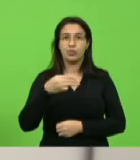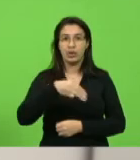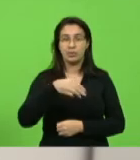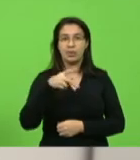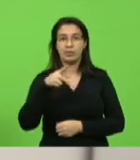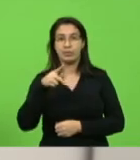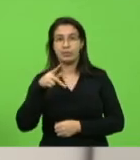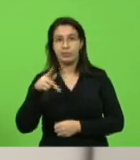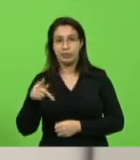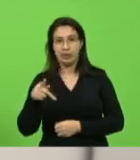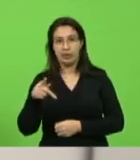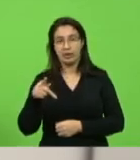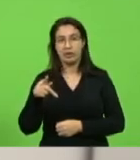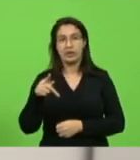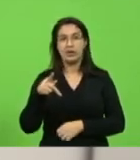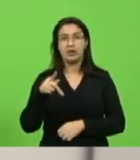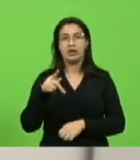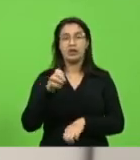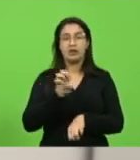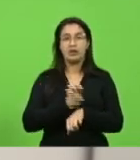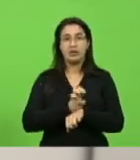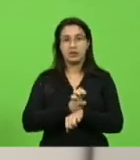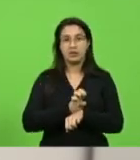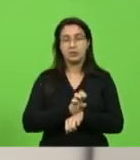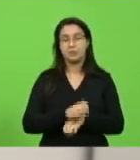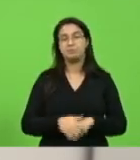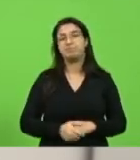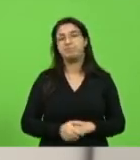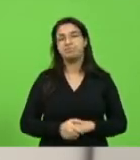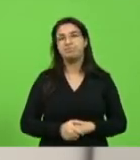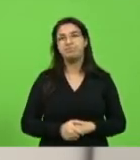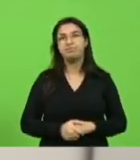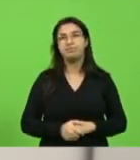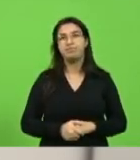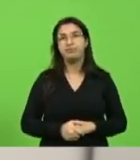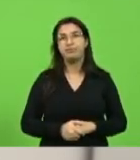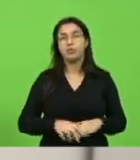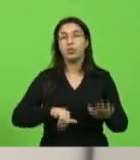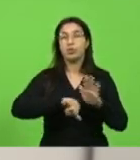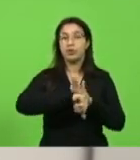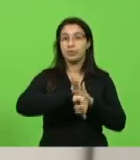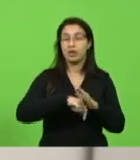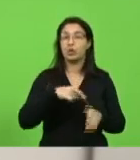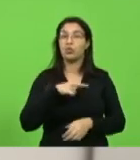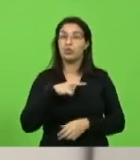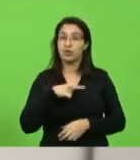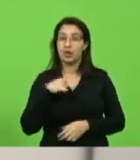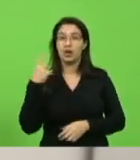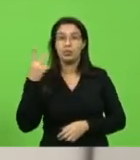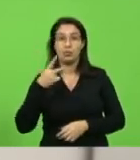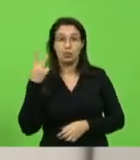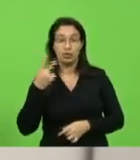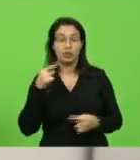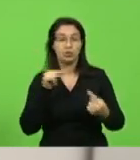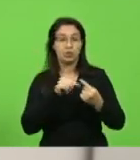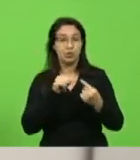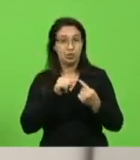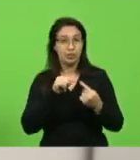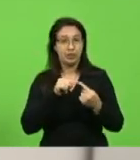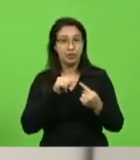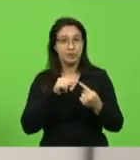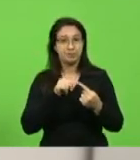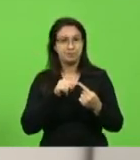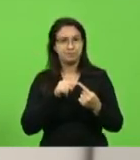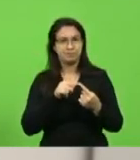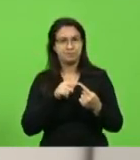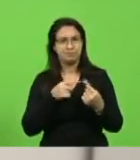Estadual. Ao largo do aspecto criminal, tem-se o aspecto político. Nesse cenário,